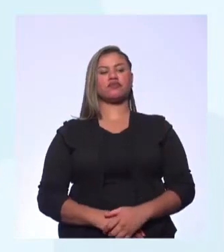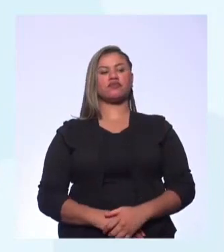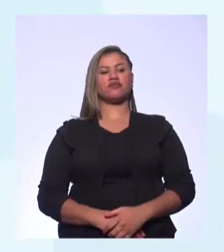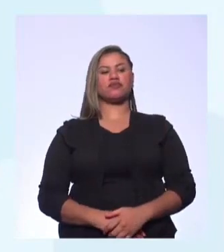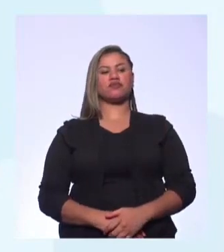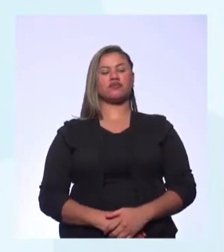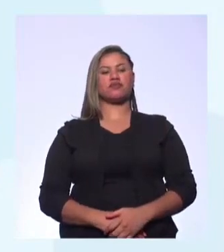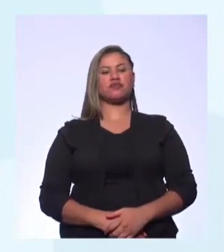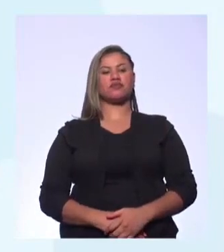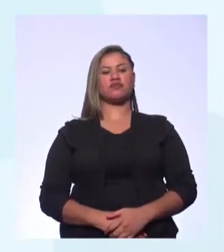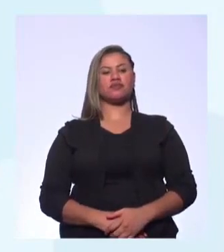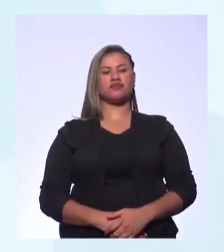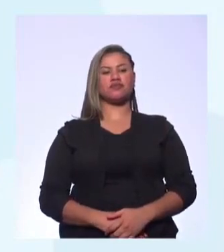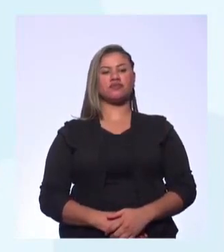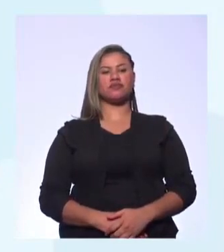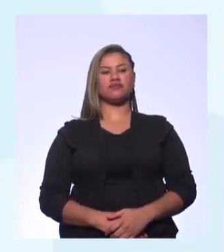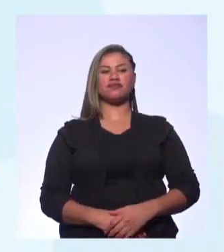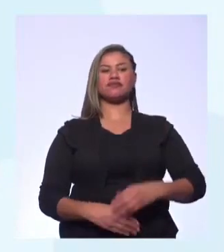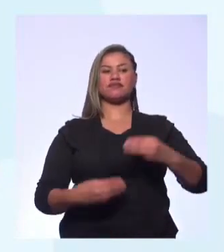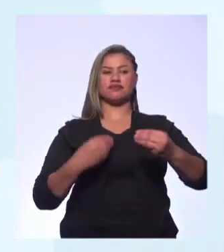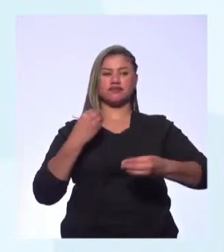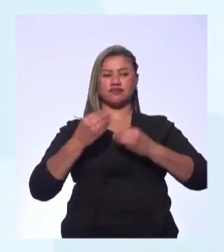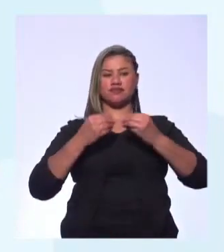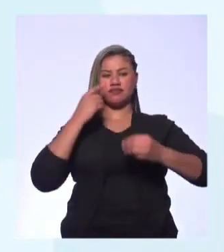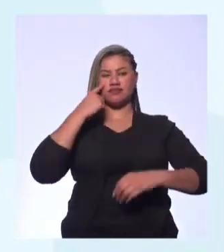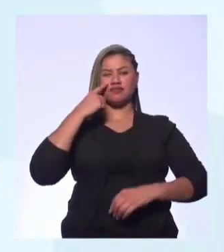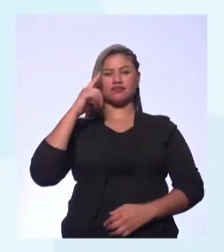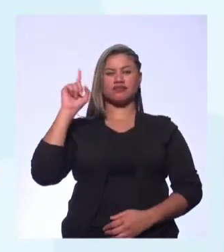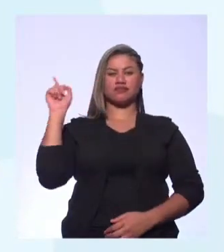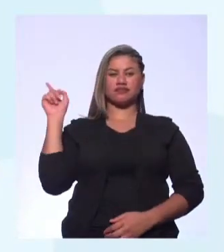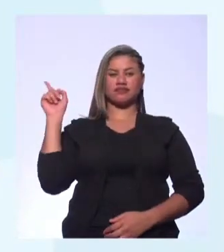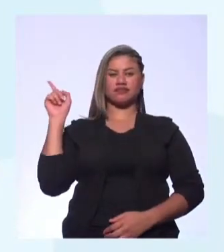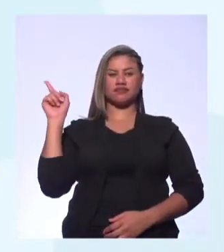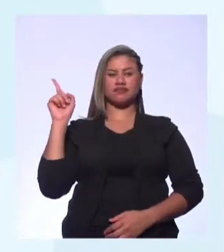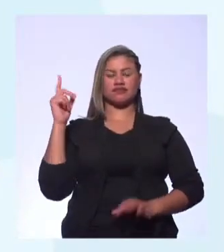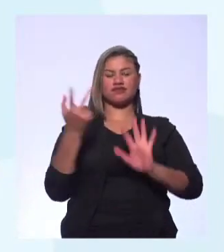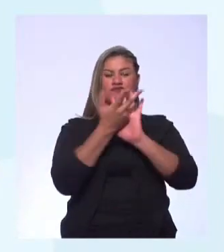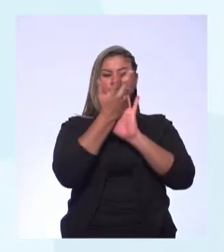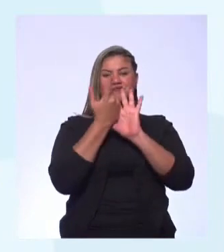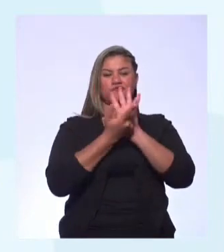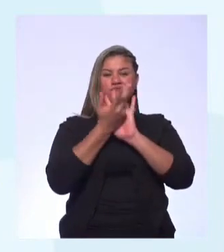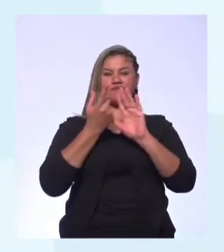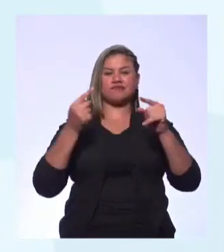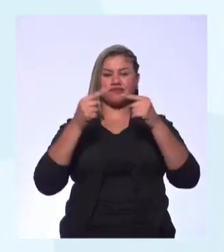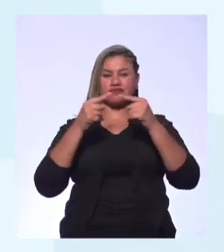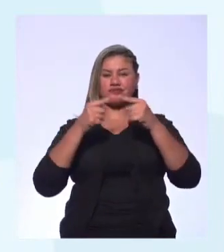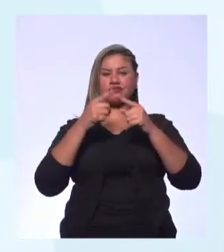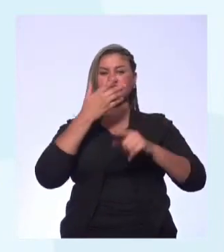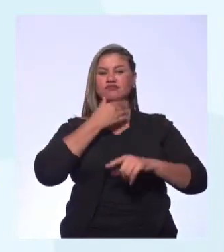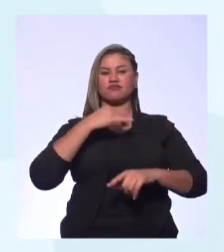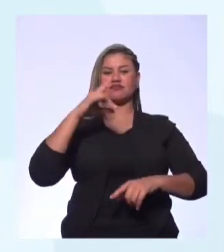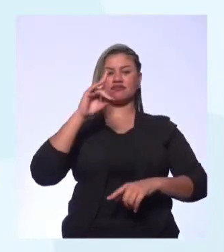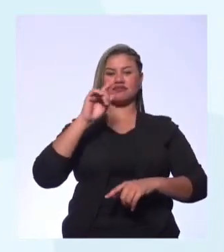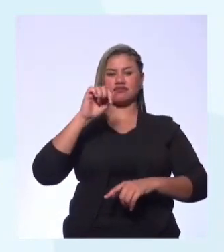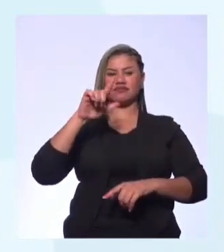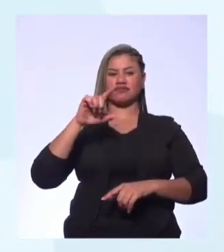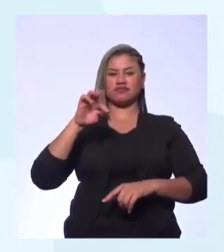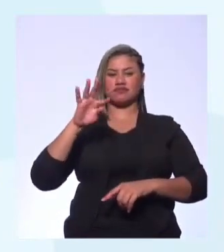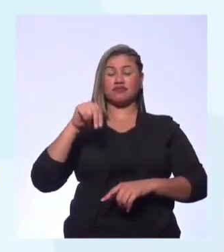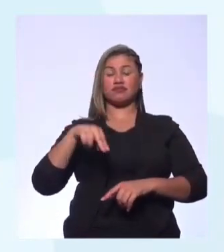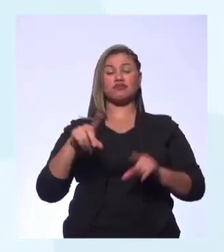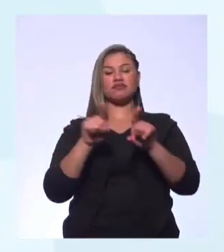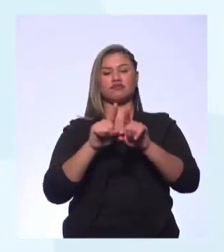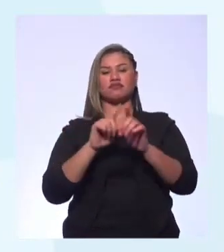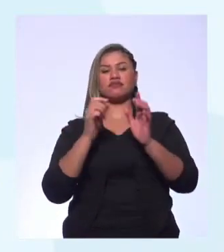nisso, né? Aí nós temos a simbologia segundo Dalton e o que os outros cientistas verificaram, né?